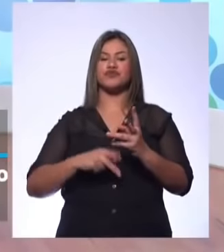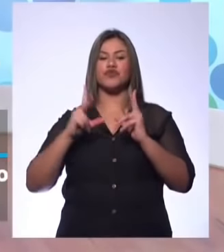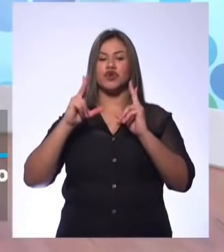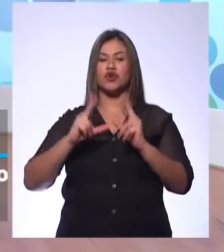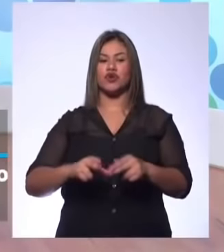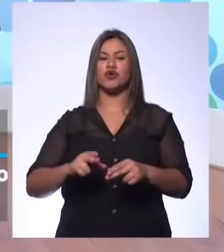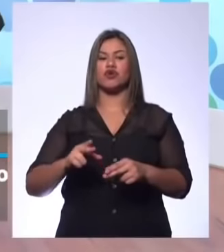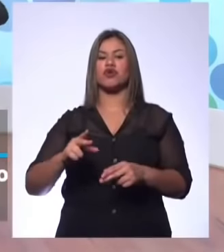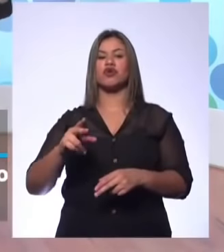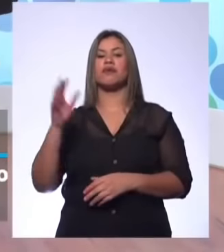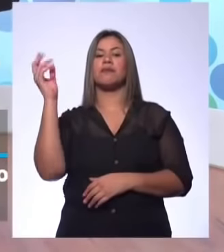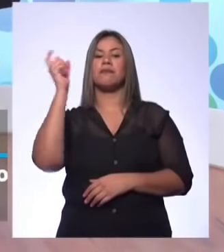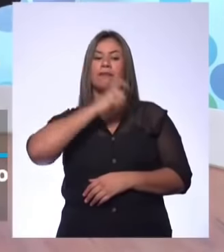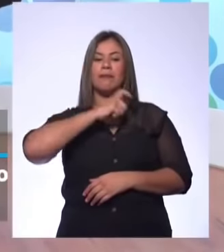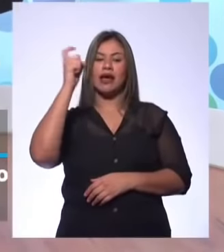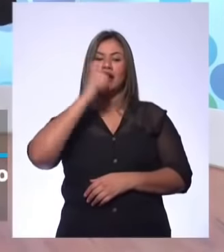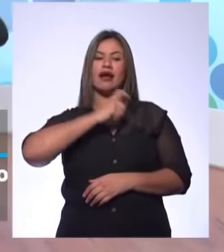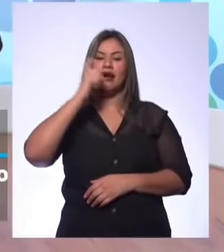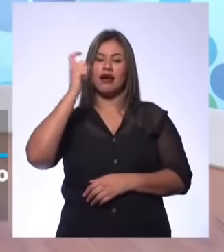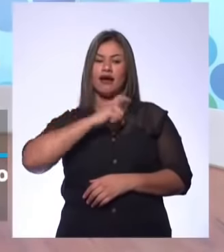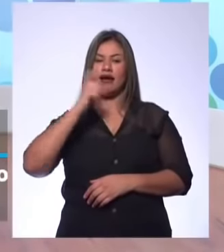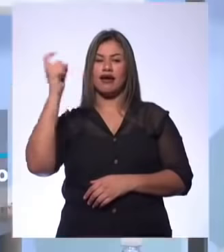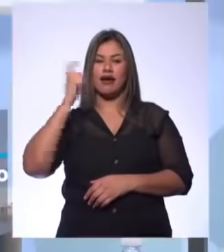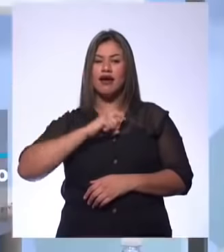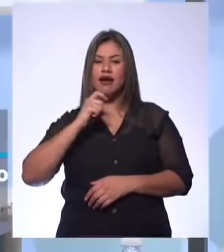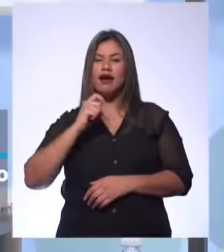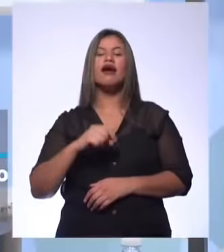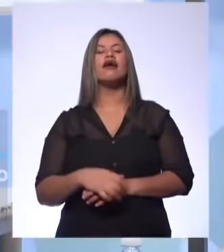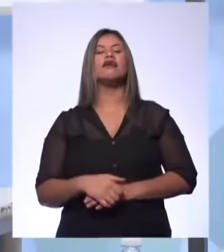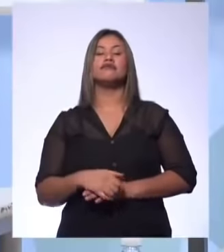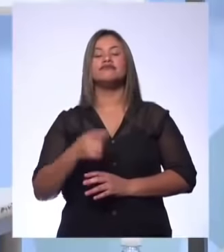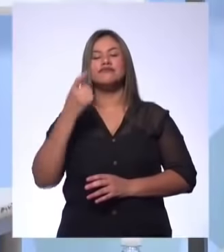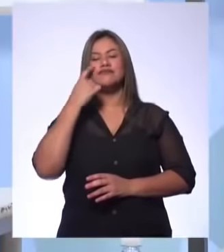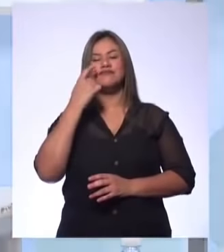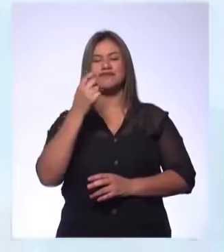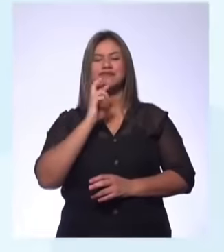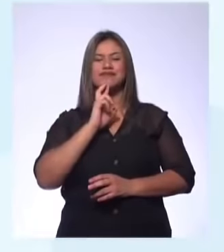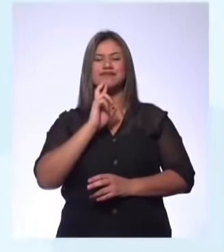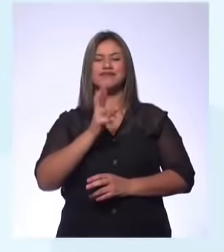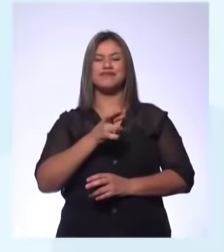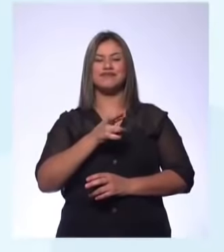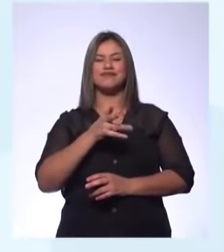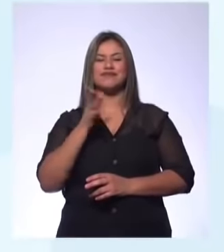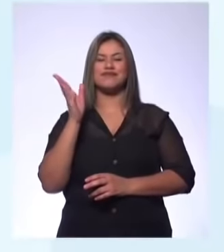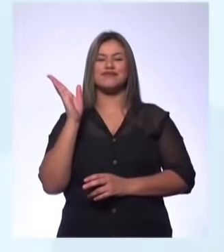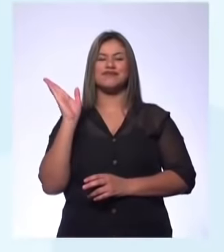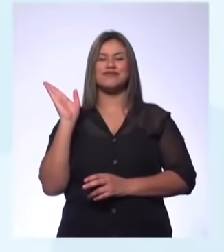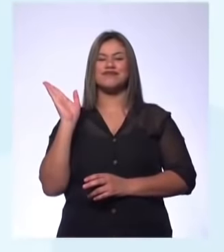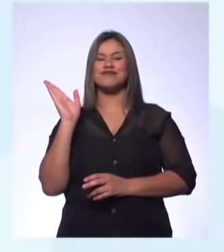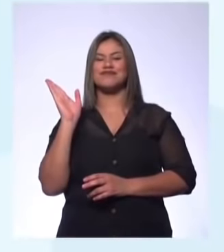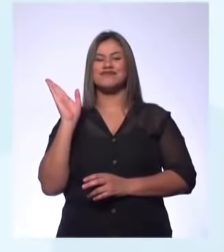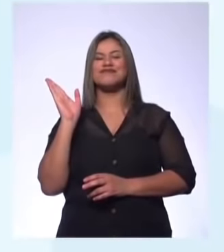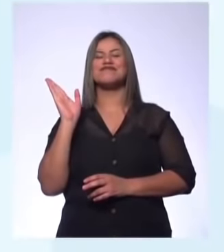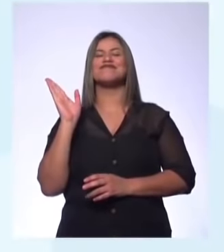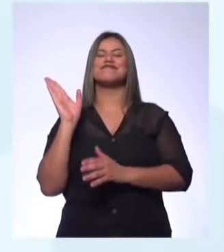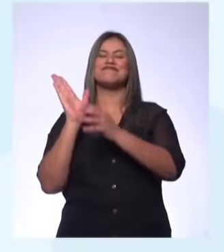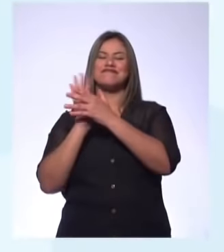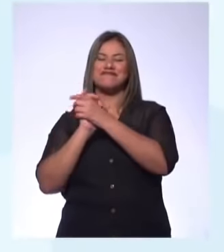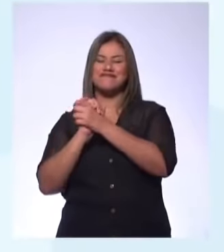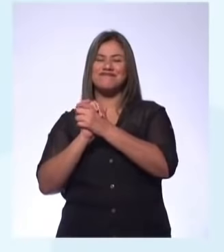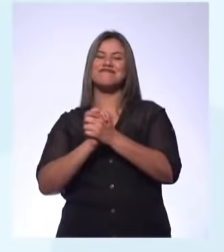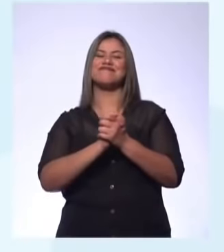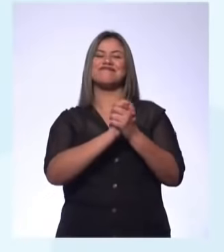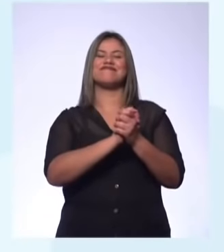grandão, fake. Então vamos ver a resposta agora, se realmente vocês estão corretos. É isso aí, sexto